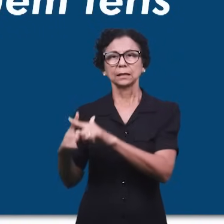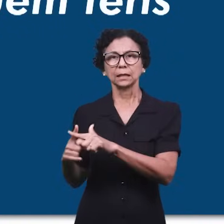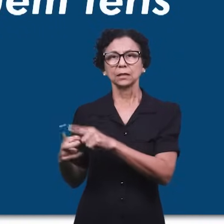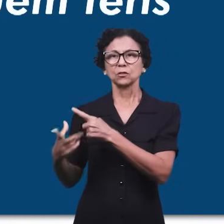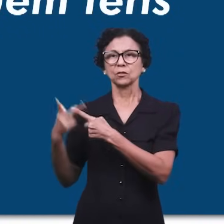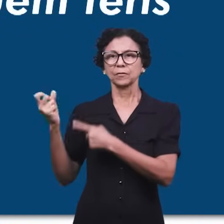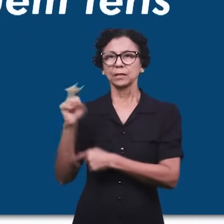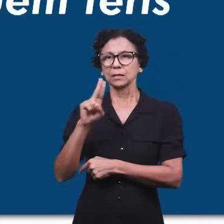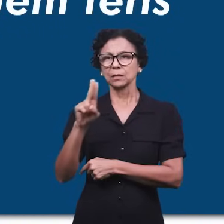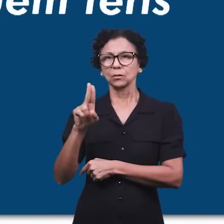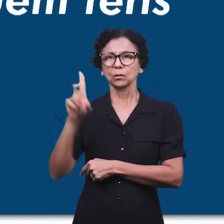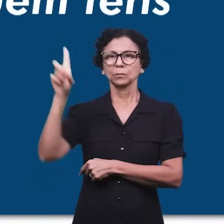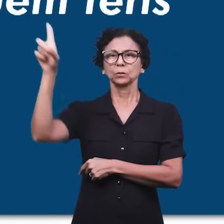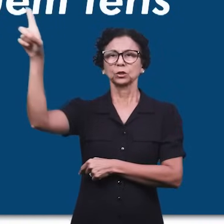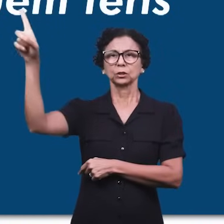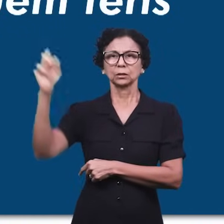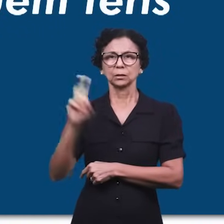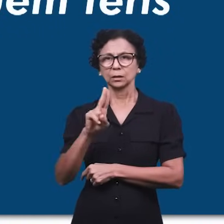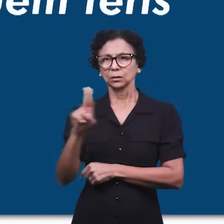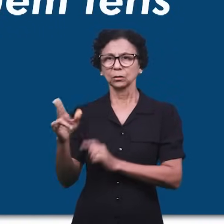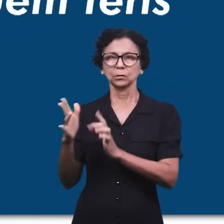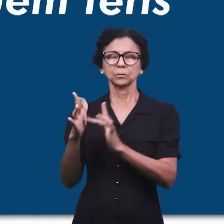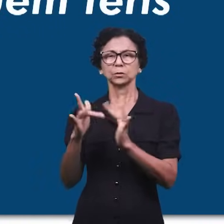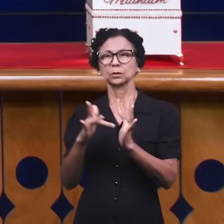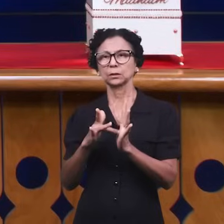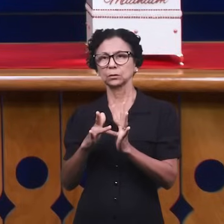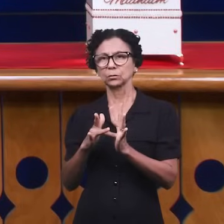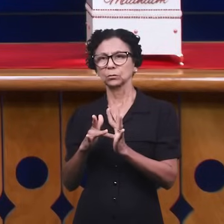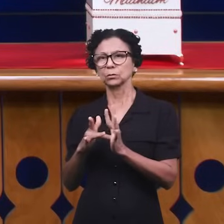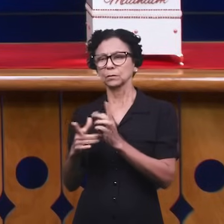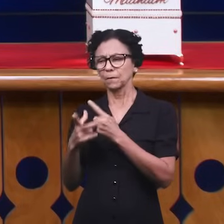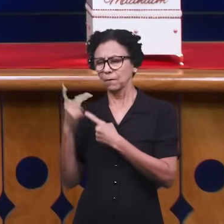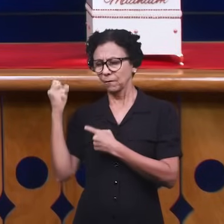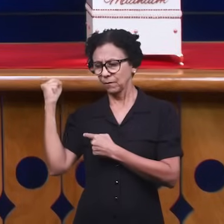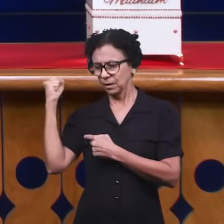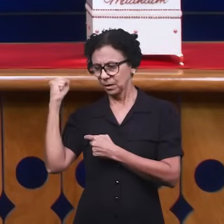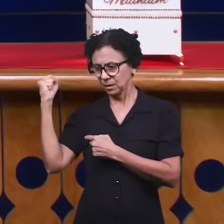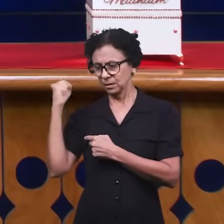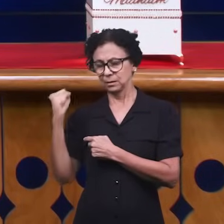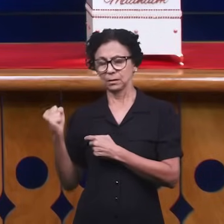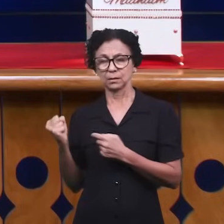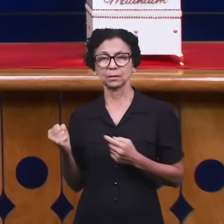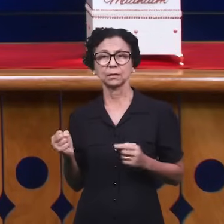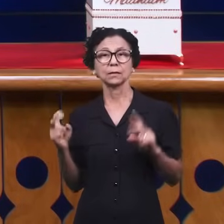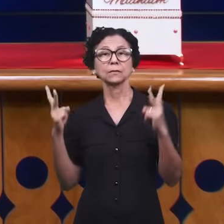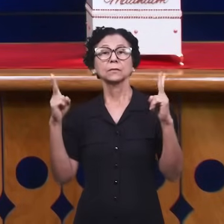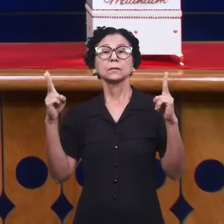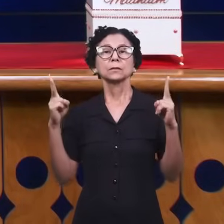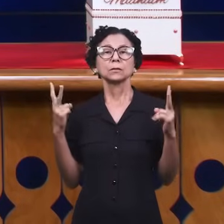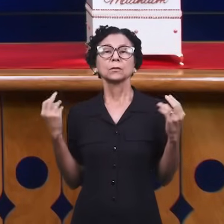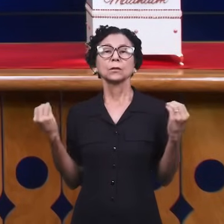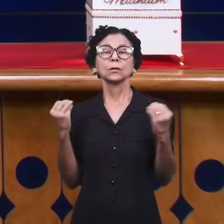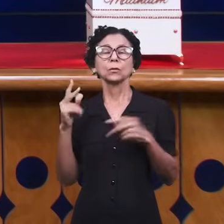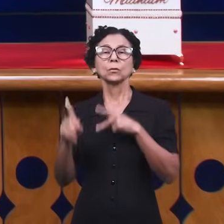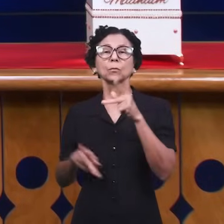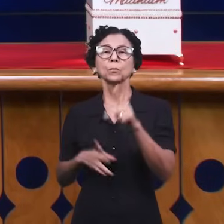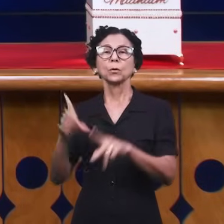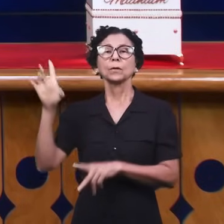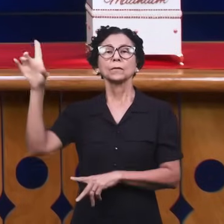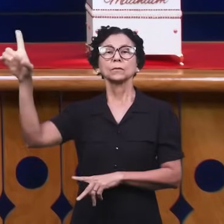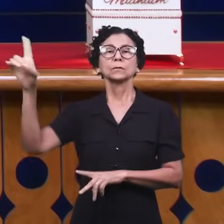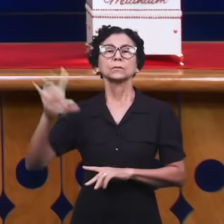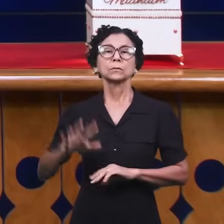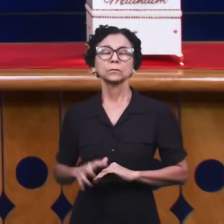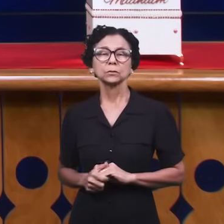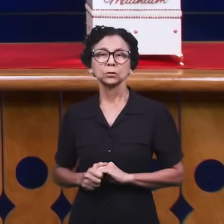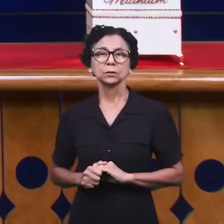A vitória da igreja é em nome do Senhor Jesus. A vitória da igreja hoje, porque ela caminha na direção